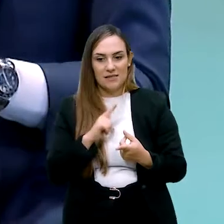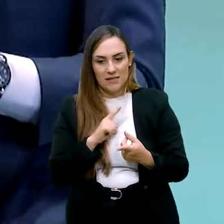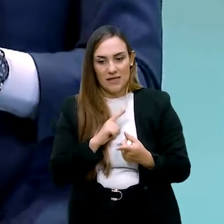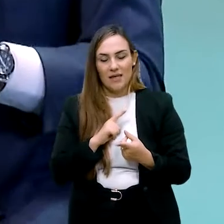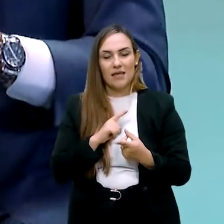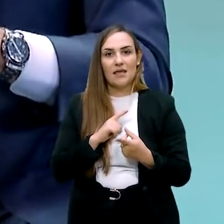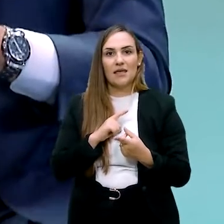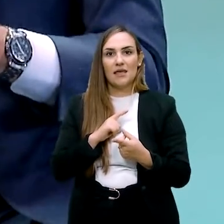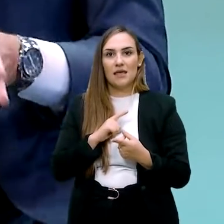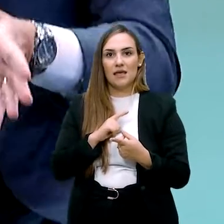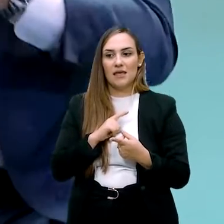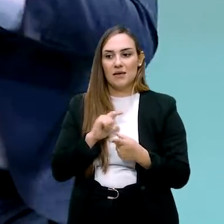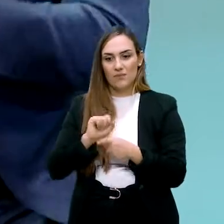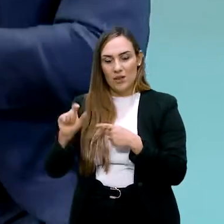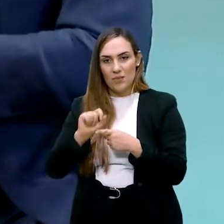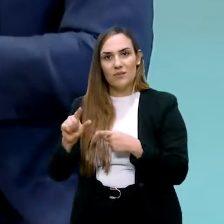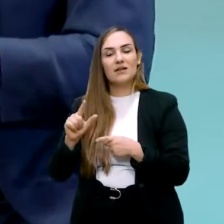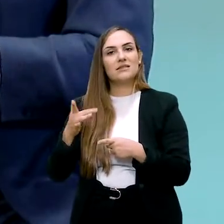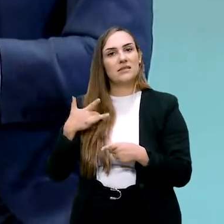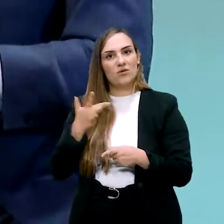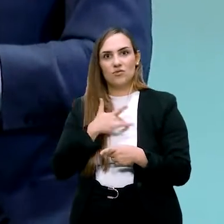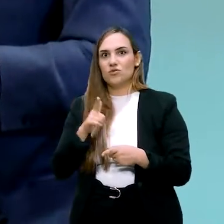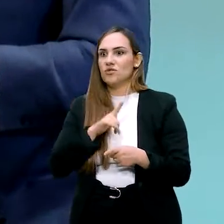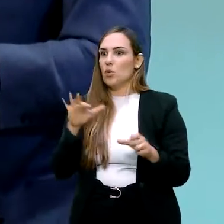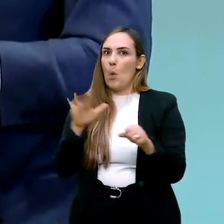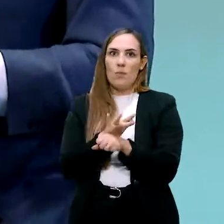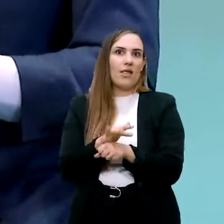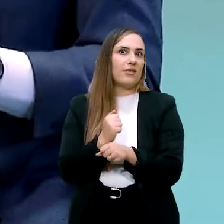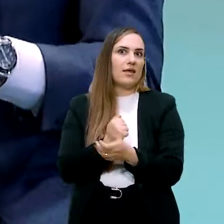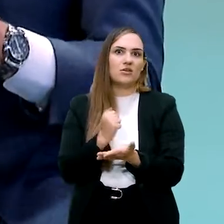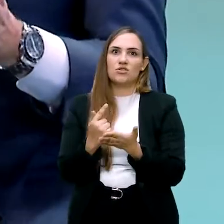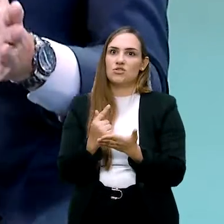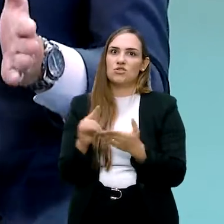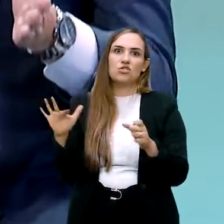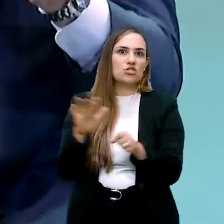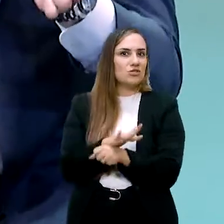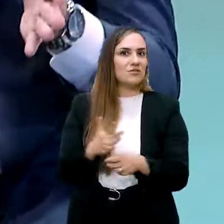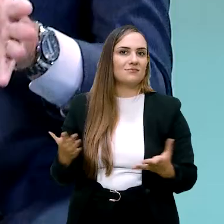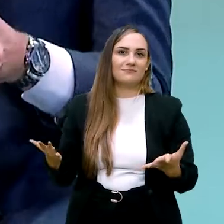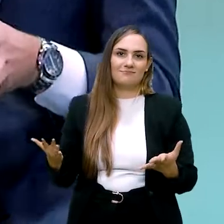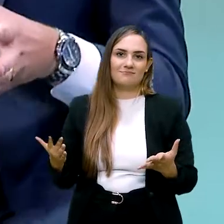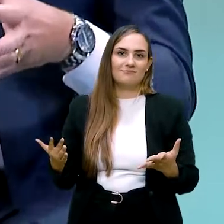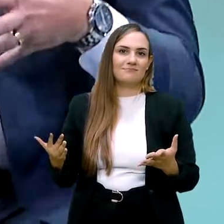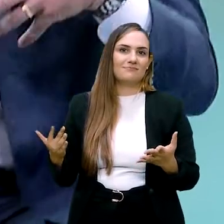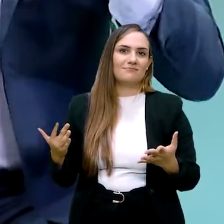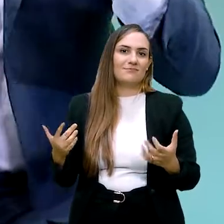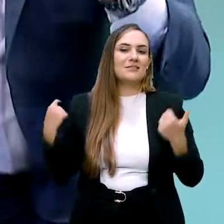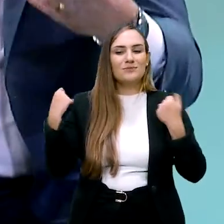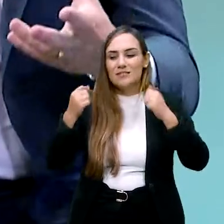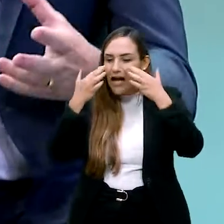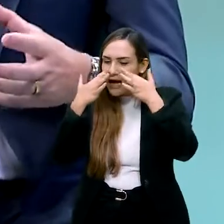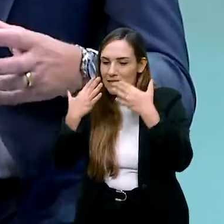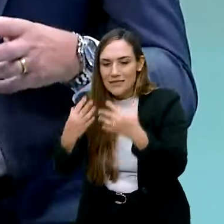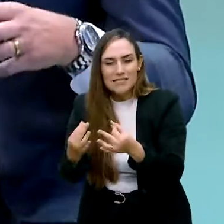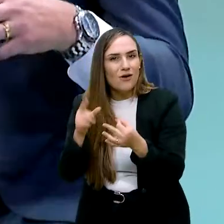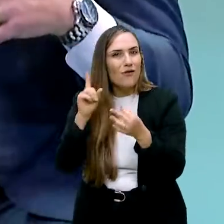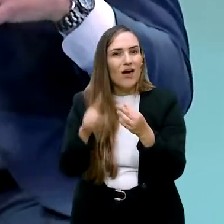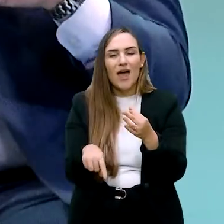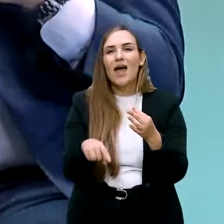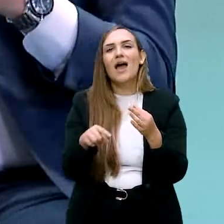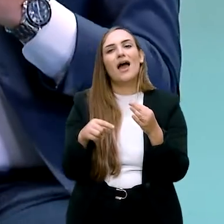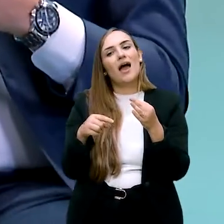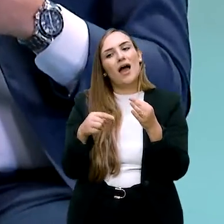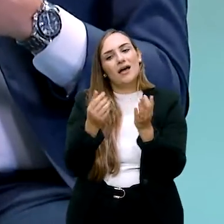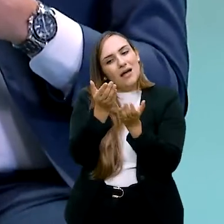plano de saúde, ele passa a ter uma agenda um pouco mais movimentada, né? Então, e é um público que precisa de um pouco mais de atenção, são